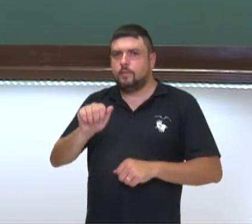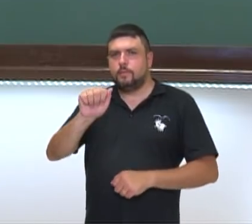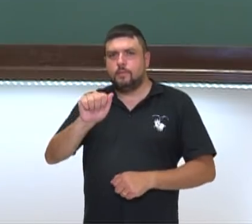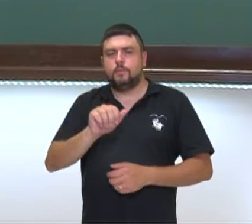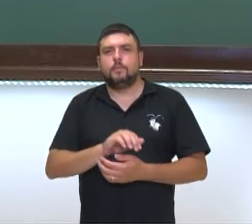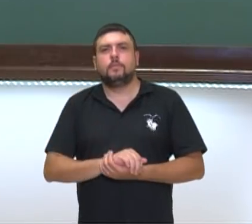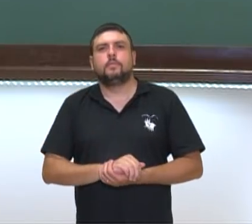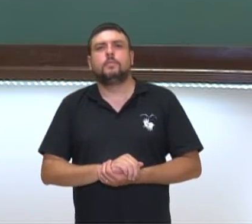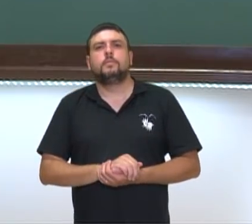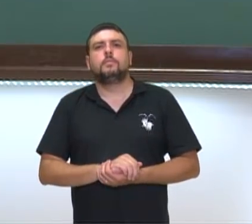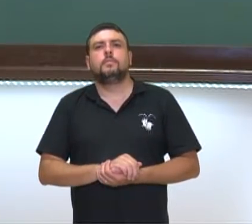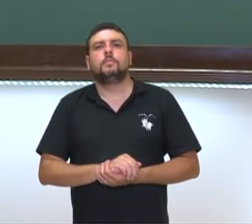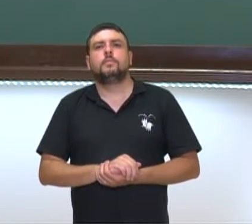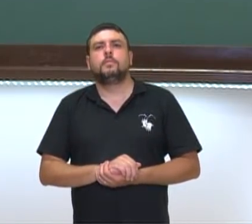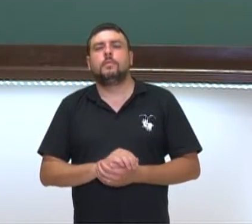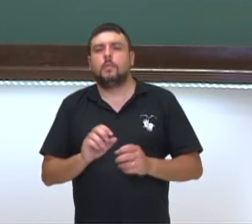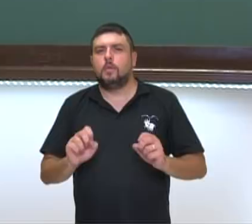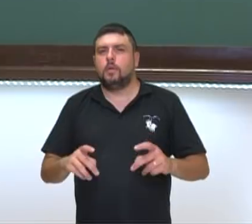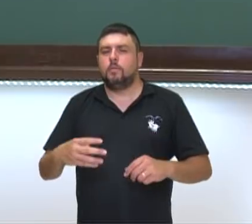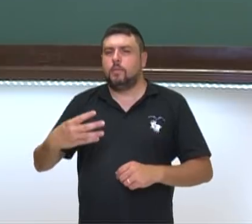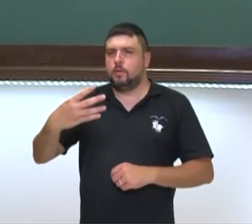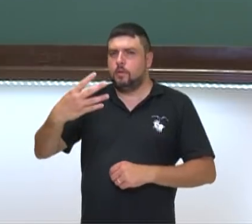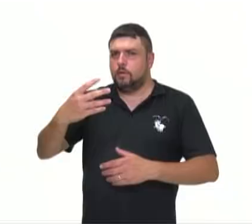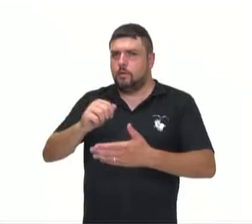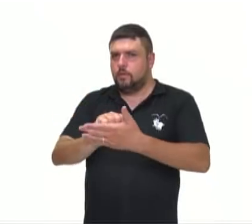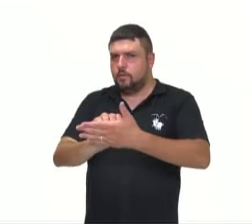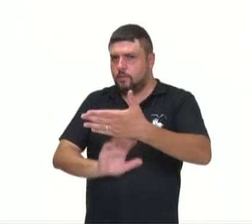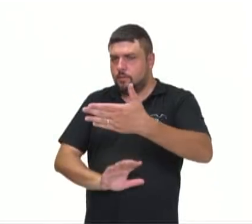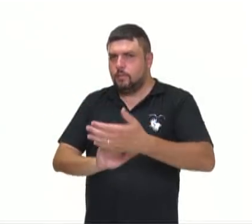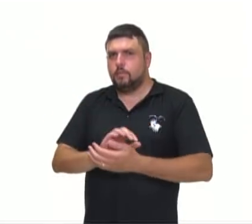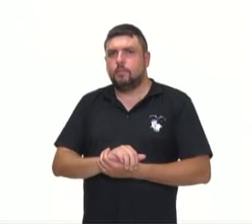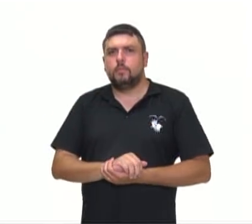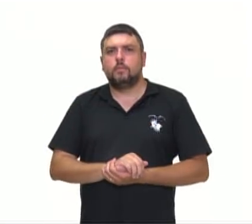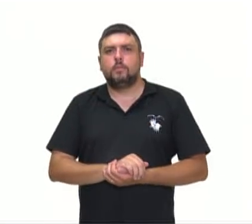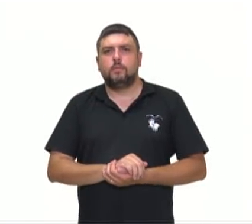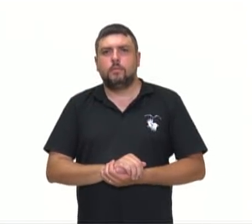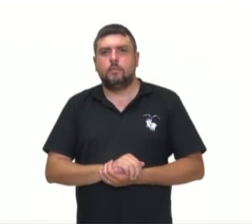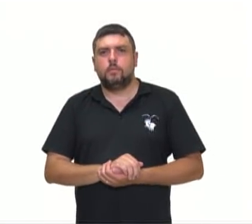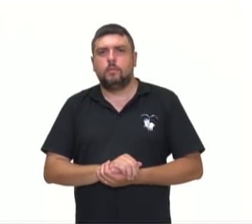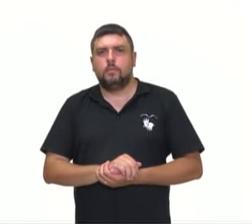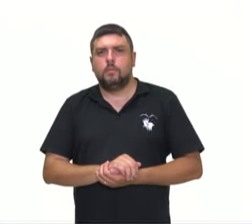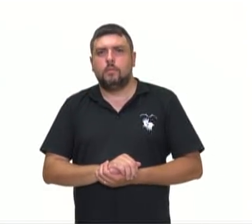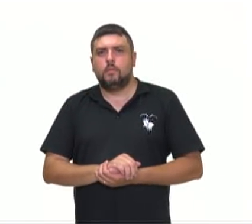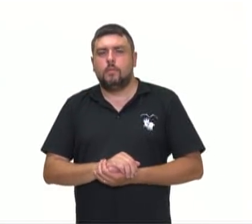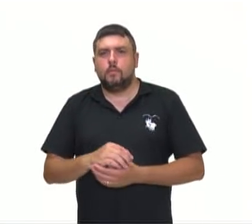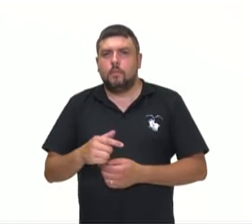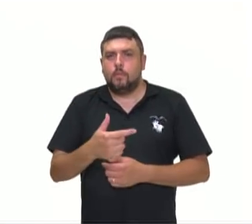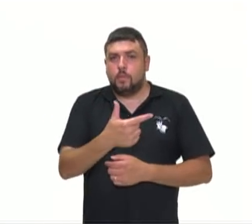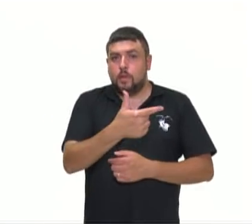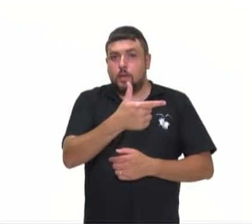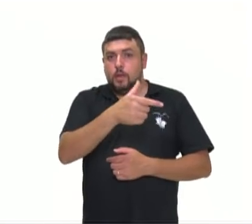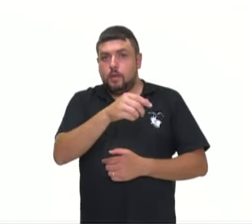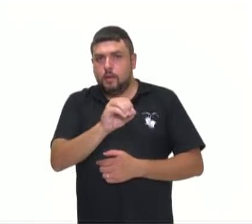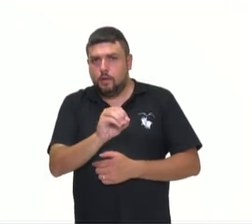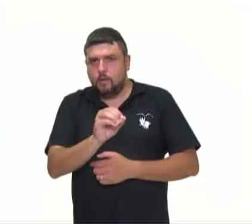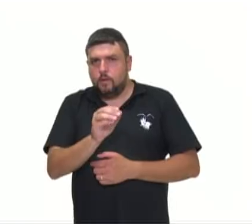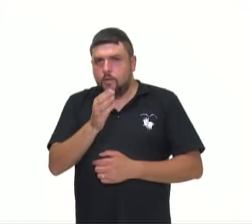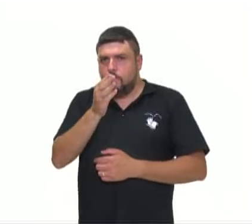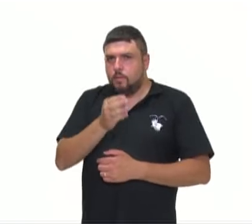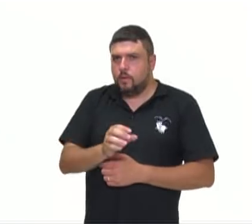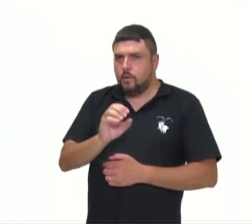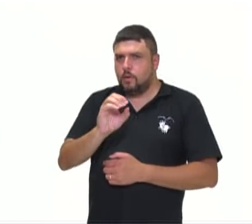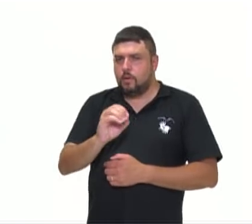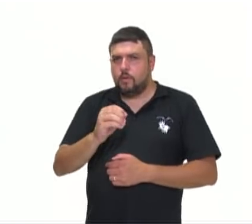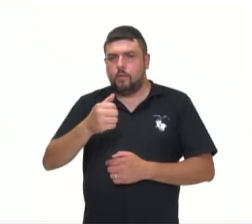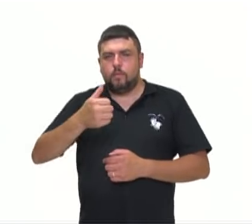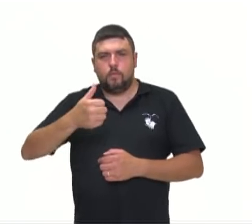bem? Vamos para uma quarta situação. Em 20/1, o saldo da conta bancária de Roberta